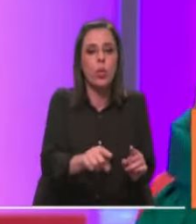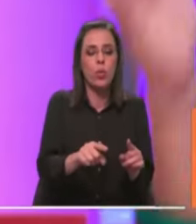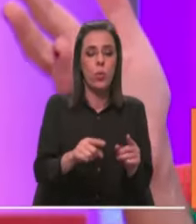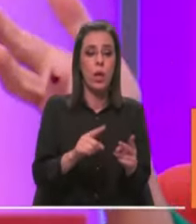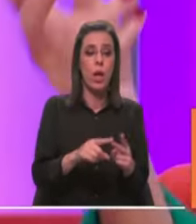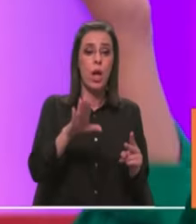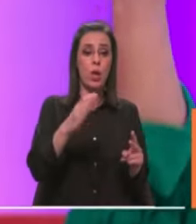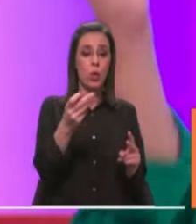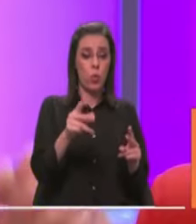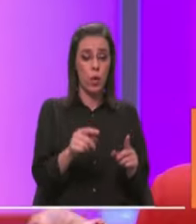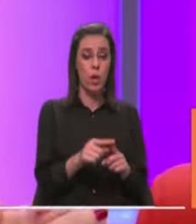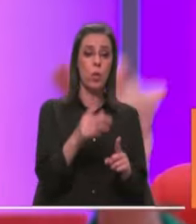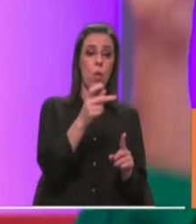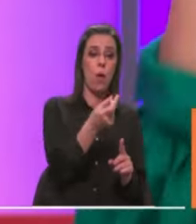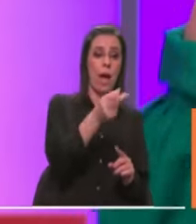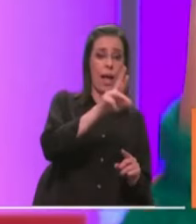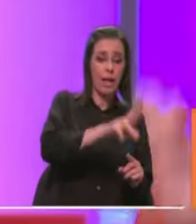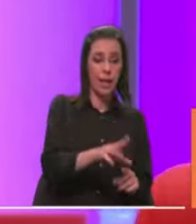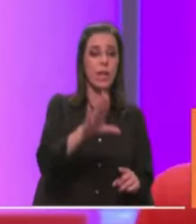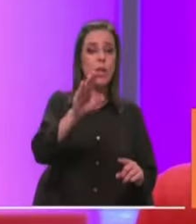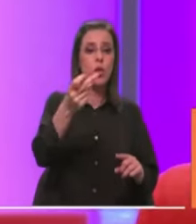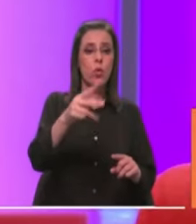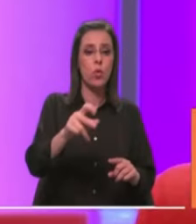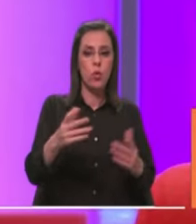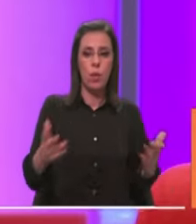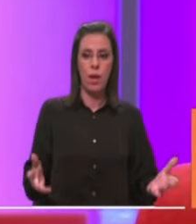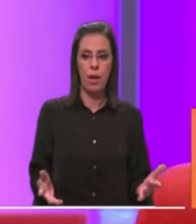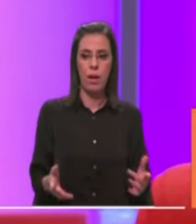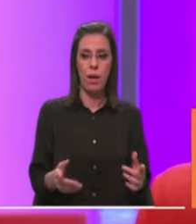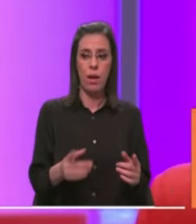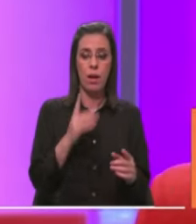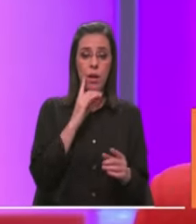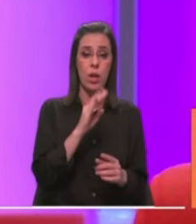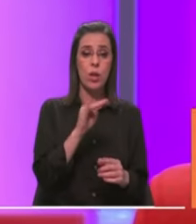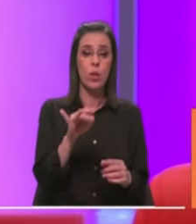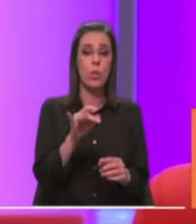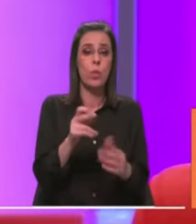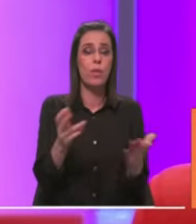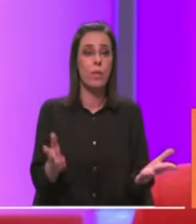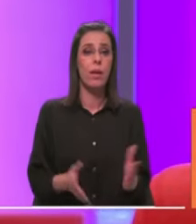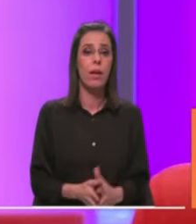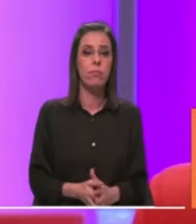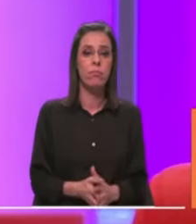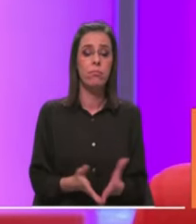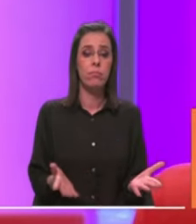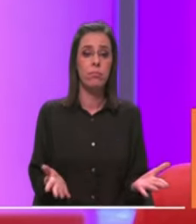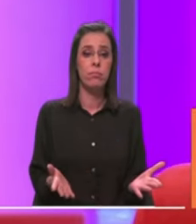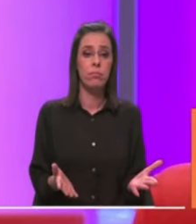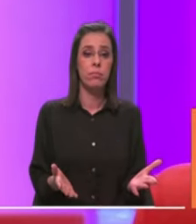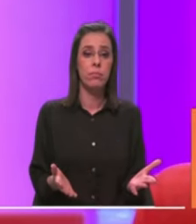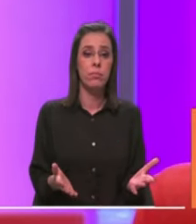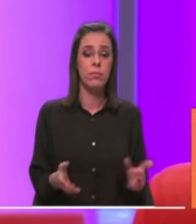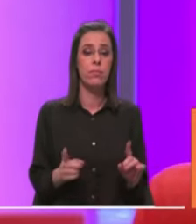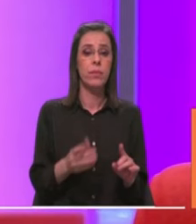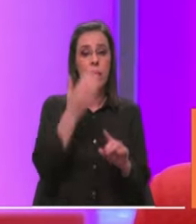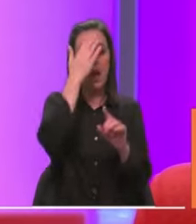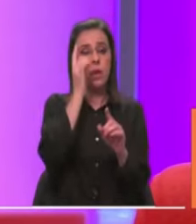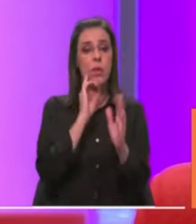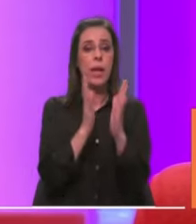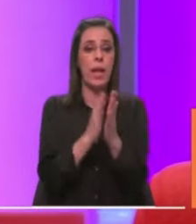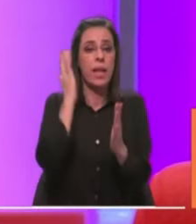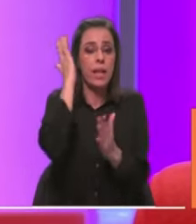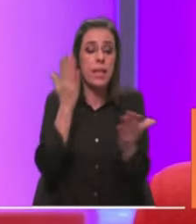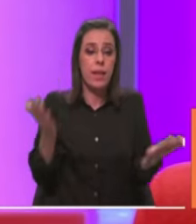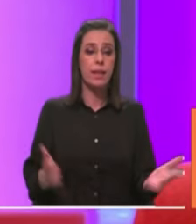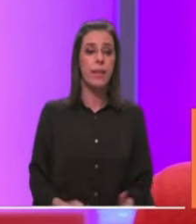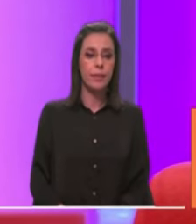a e a Joana tu és o Alex e a Joana é a Sofia e e que e acham que ela é santa